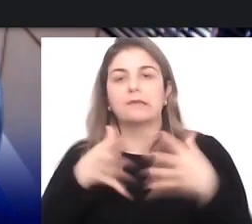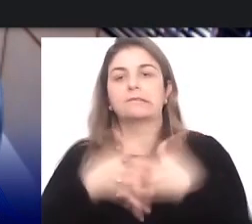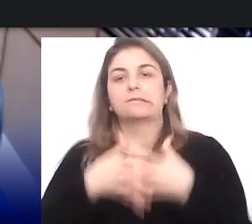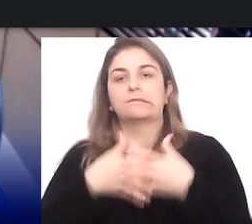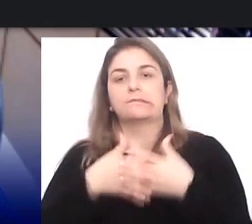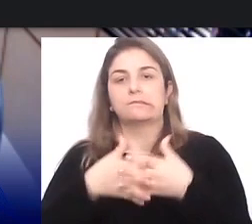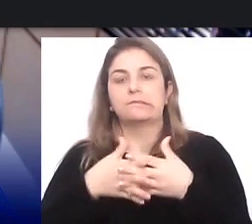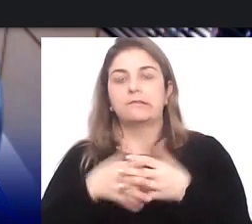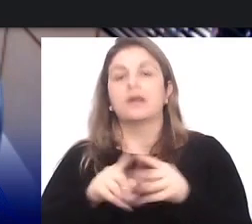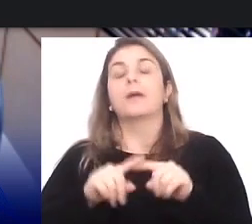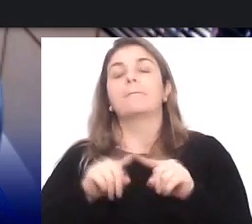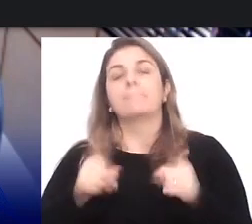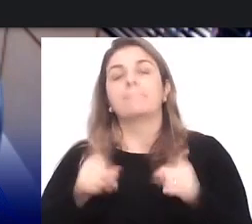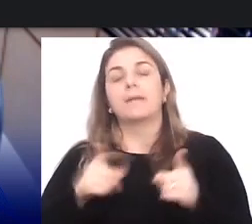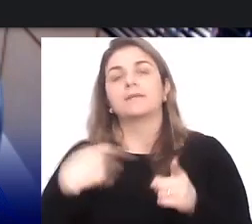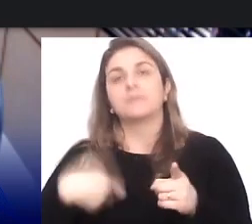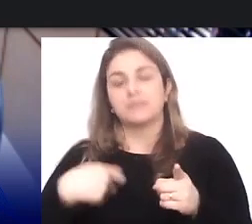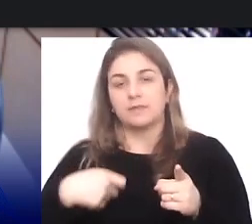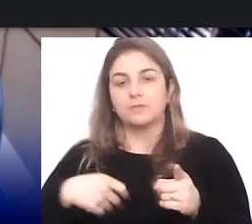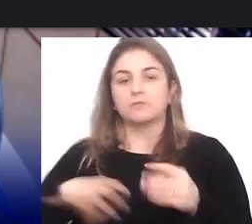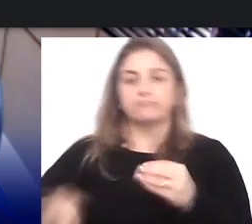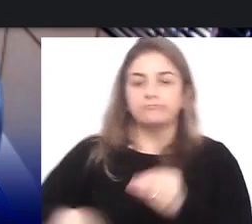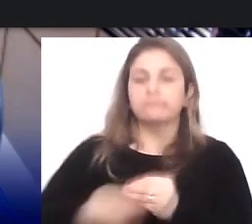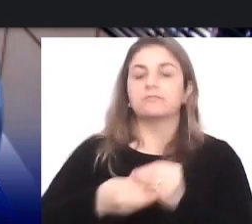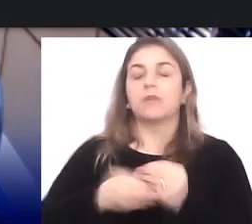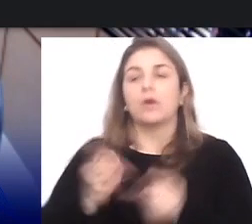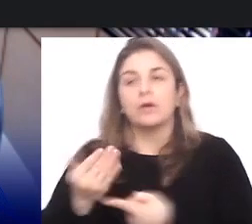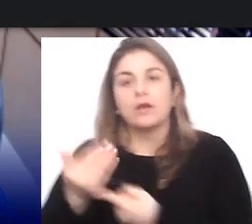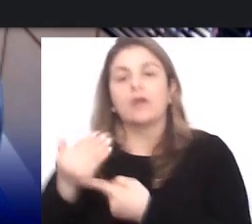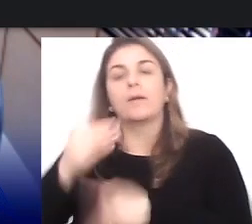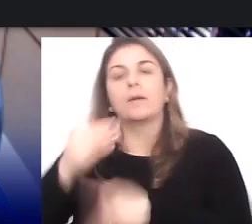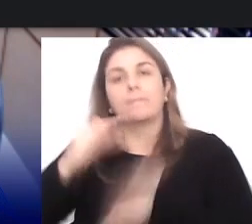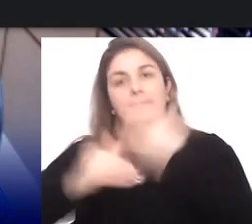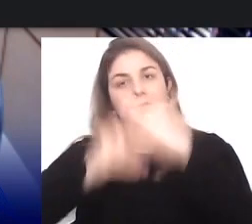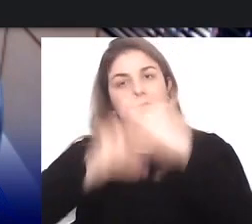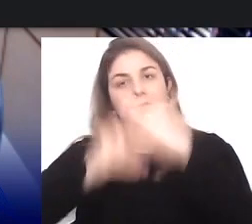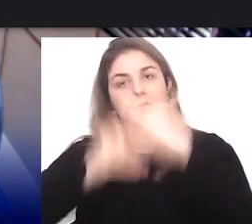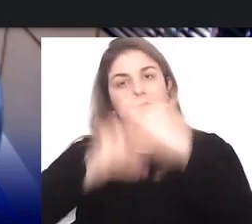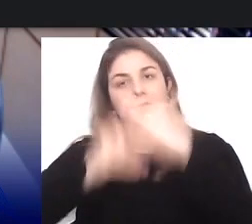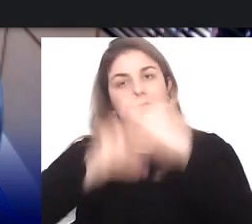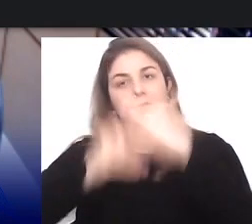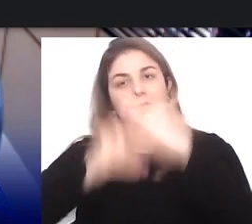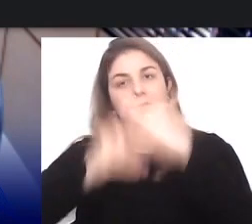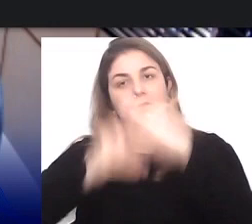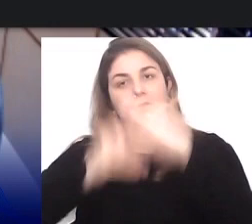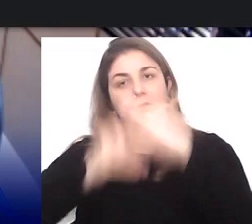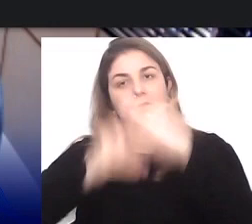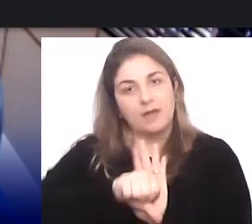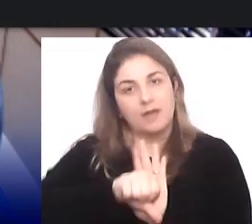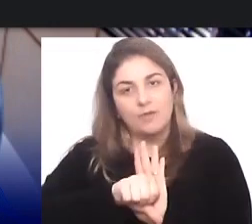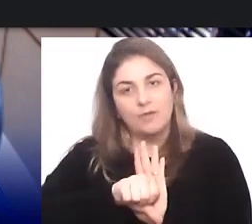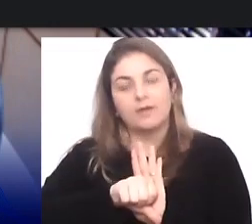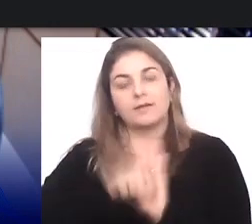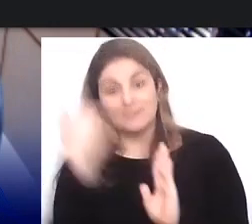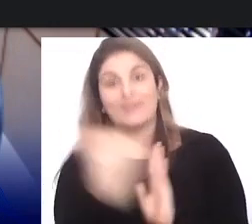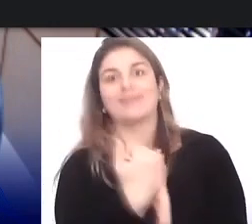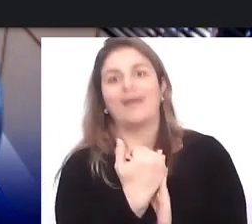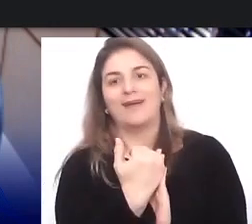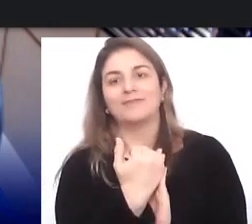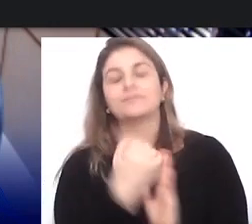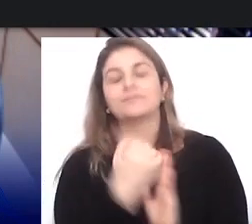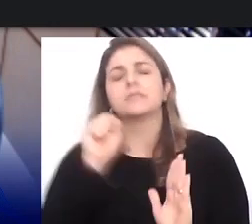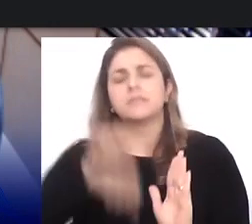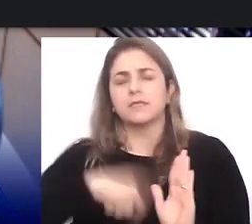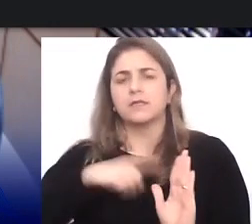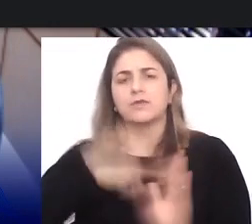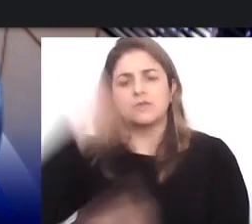com cautela, com prudência, nós temos que respeitar o processo penal, é diferente. Eu tenho tido boas experiências no que se refere à atuação